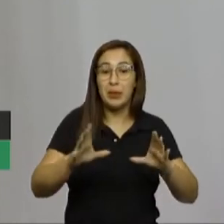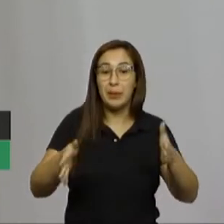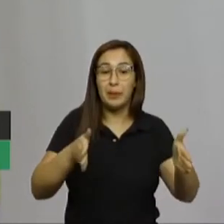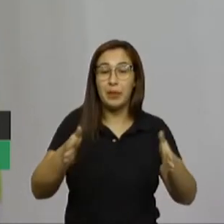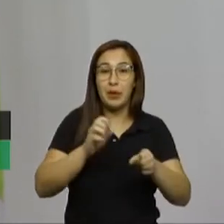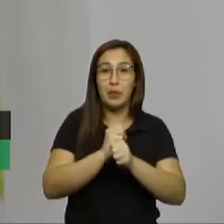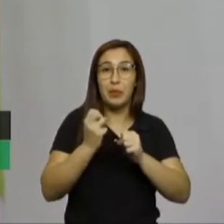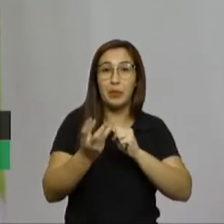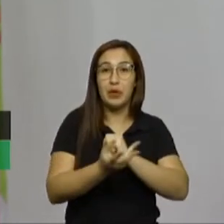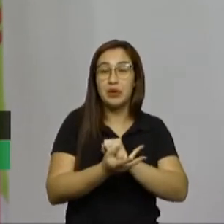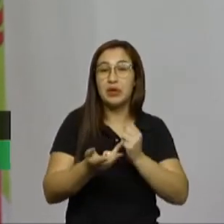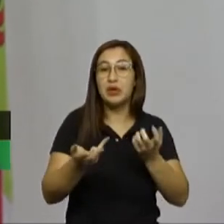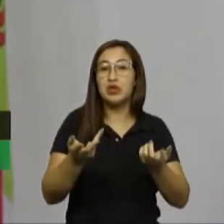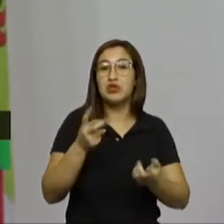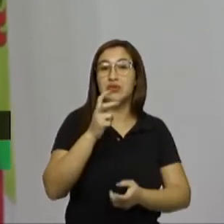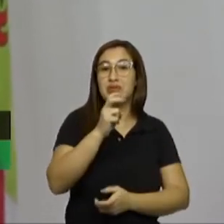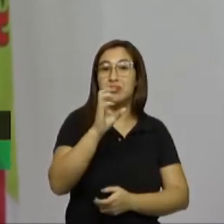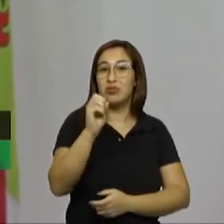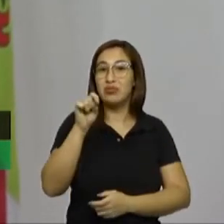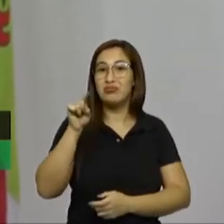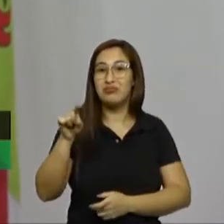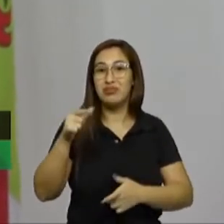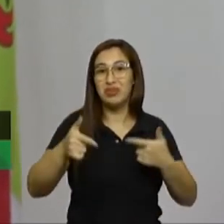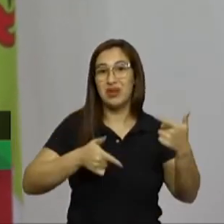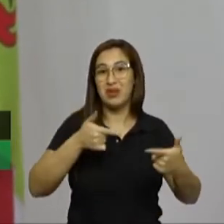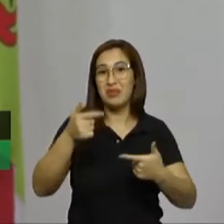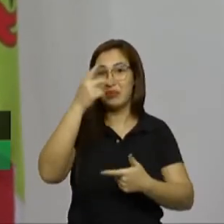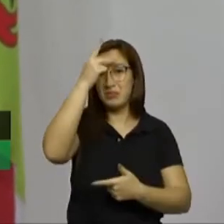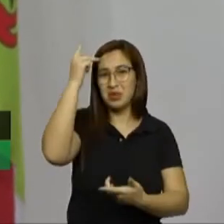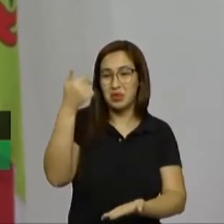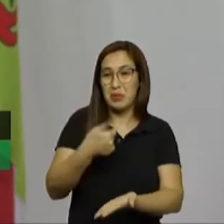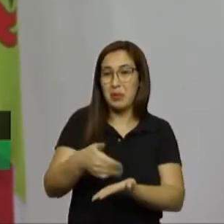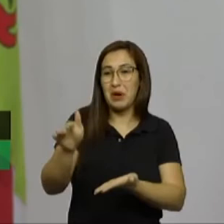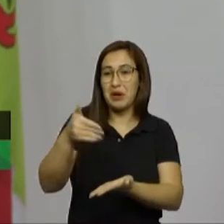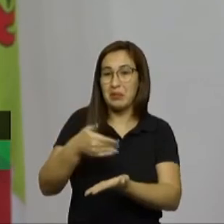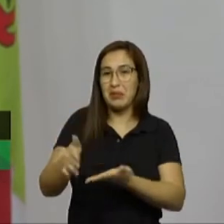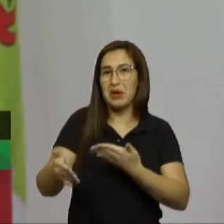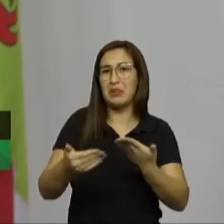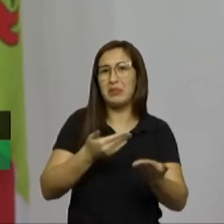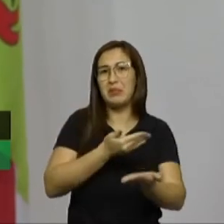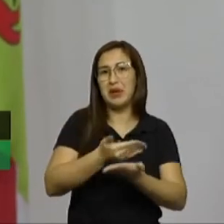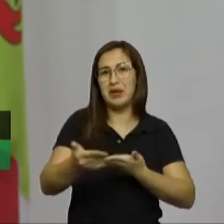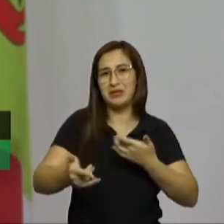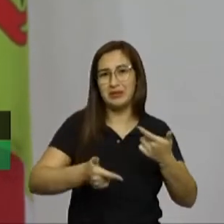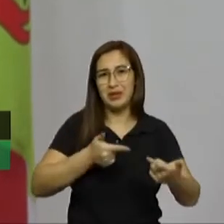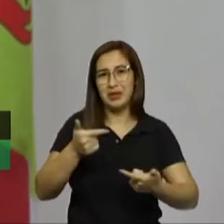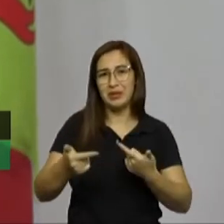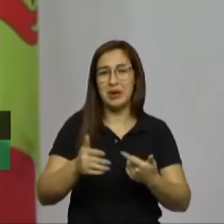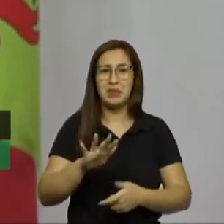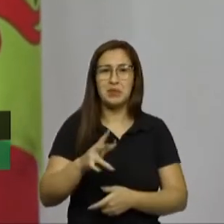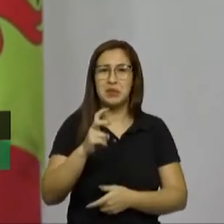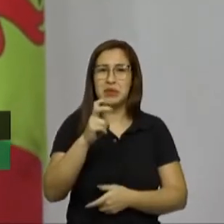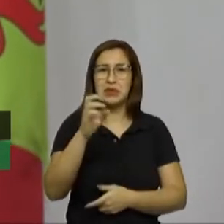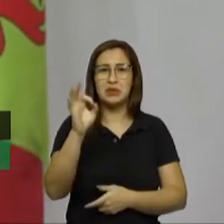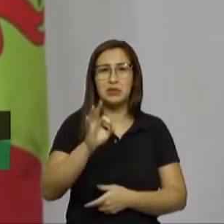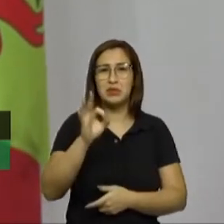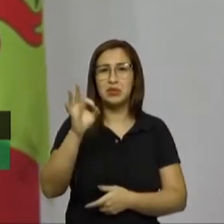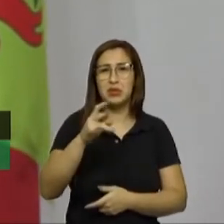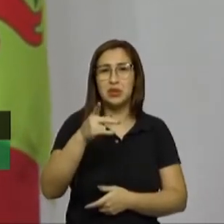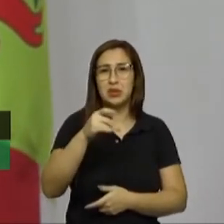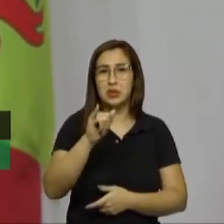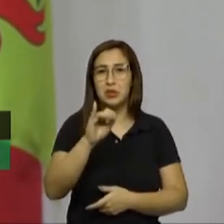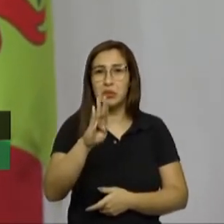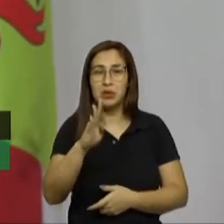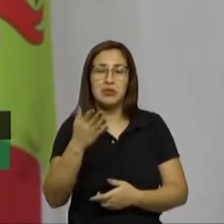há 50 mil empregos e representa cinco por cento do PIB de Santa Catarina o